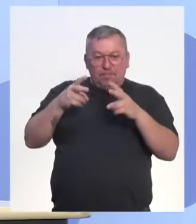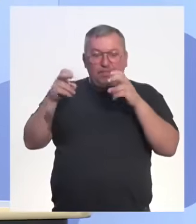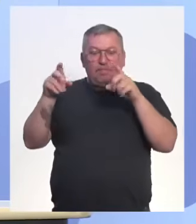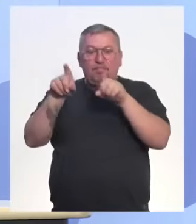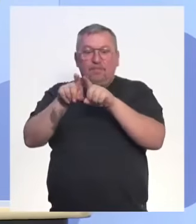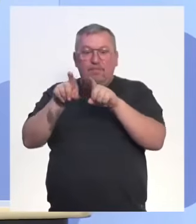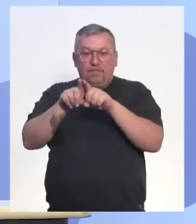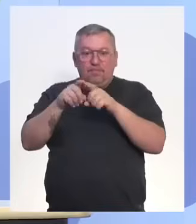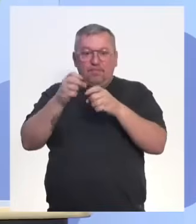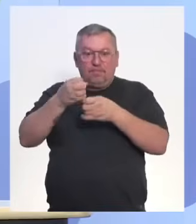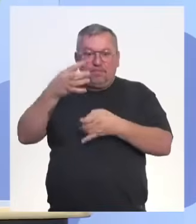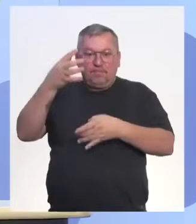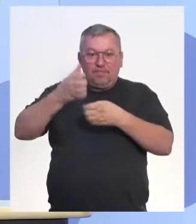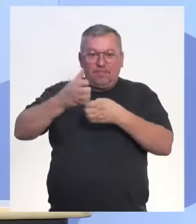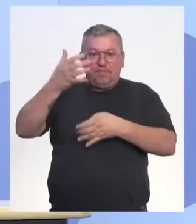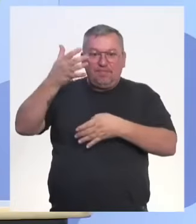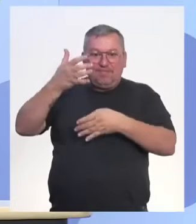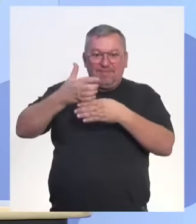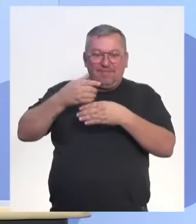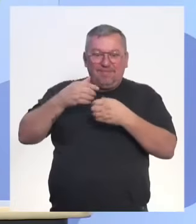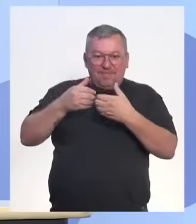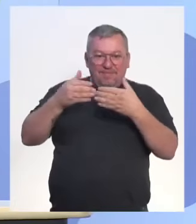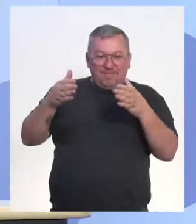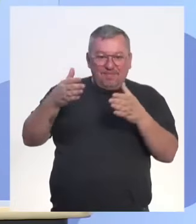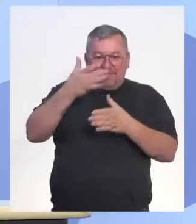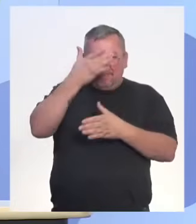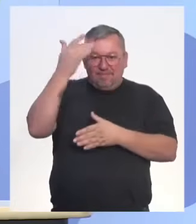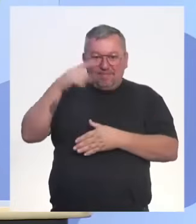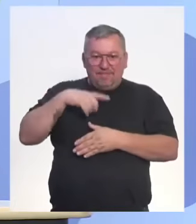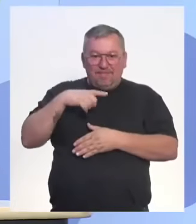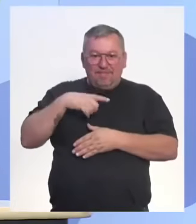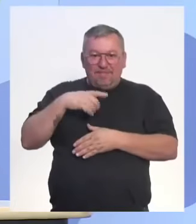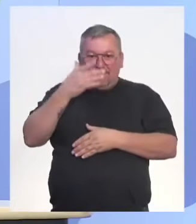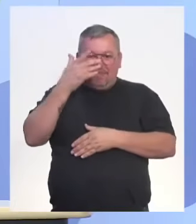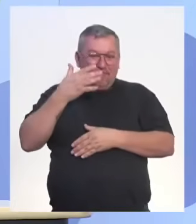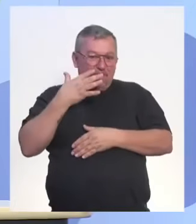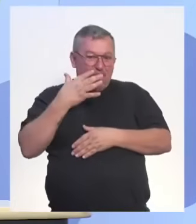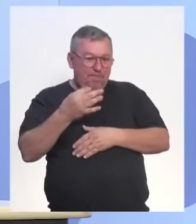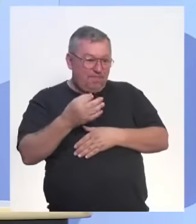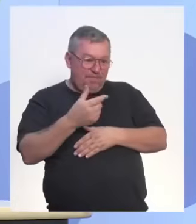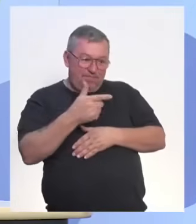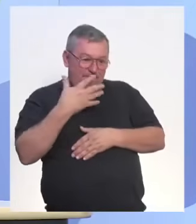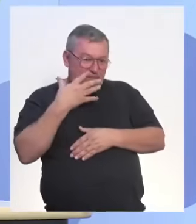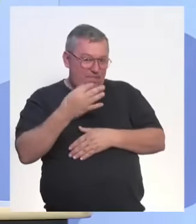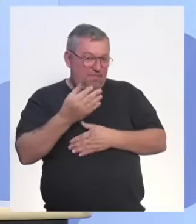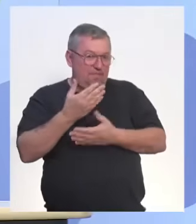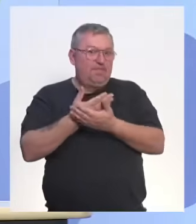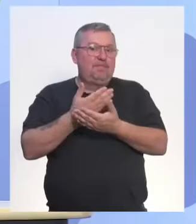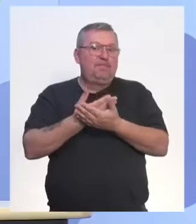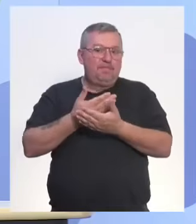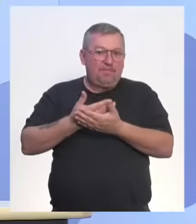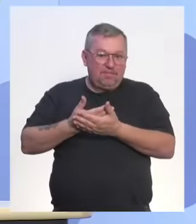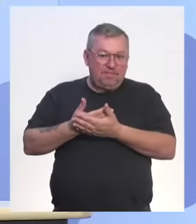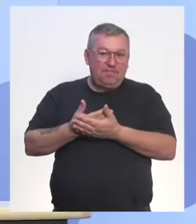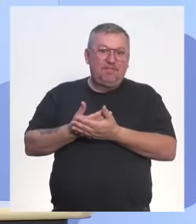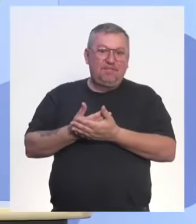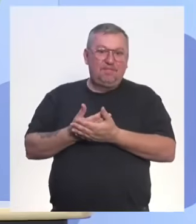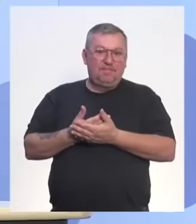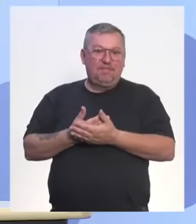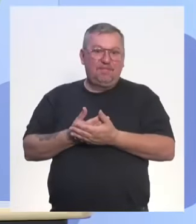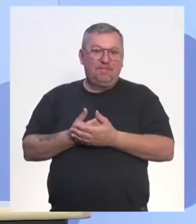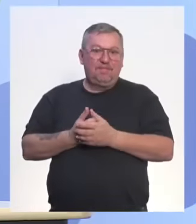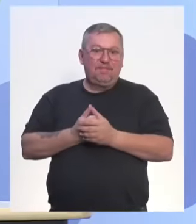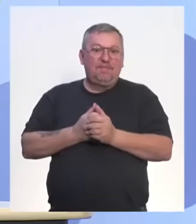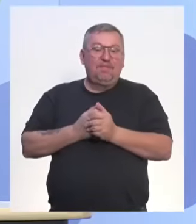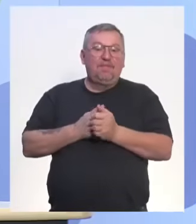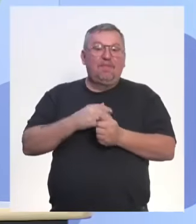também o chat está aberto hoje. E aí eu estou percebendo que também tem uma galera que não está prestando muita atenção nessas coisas que nós estamos